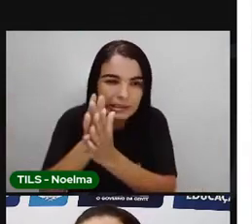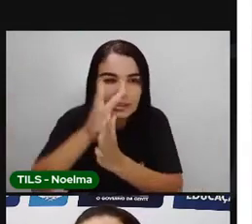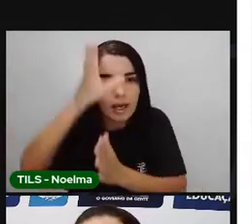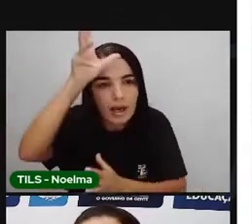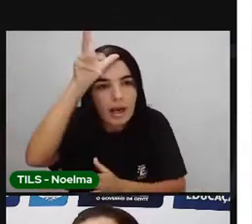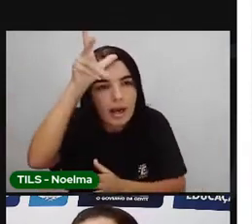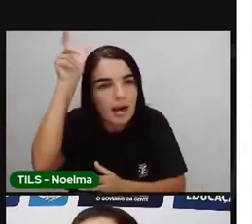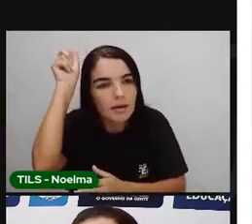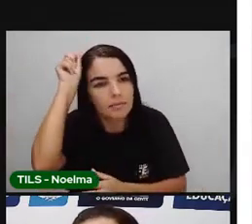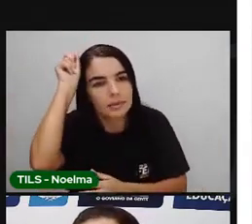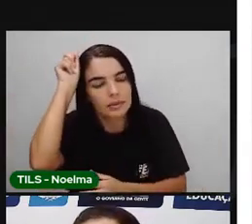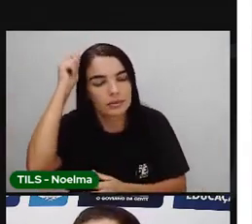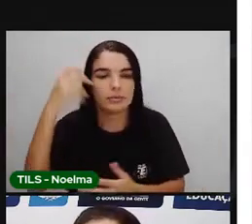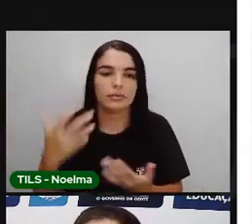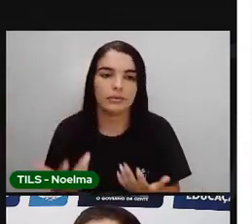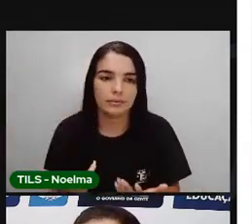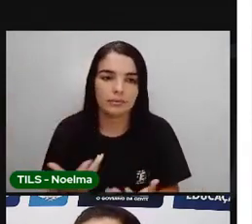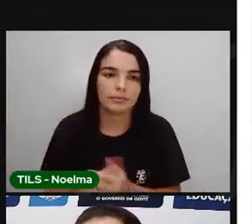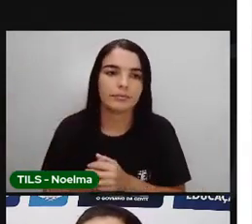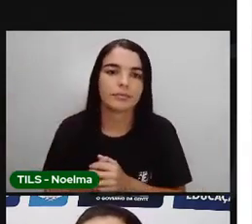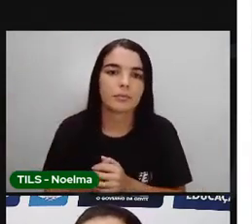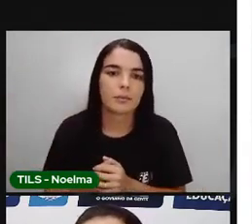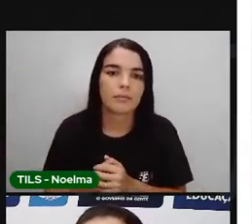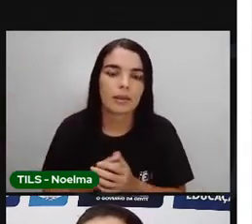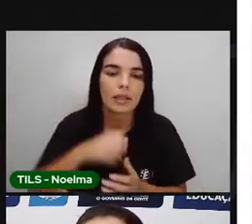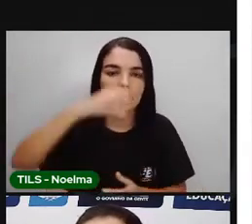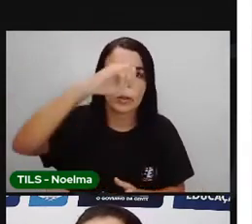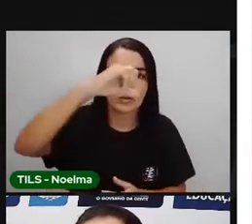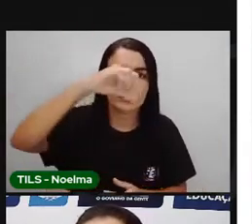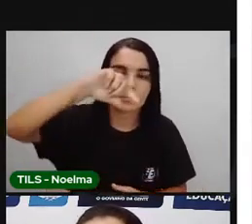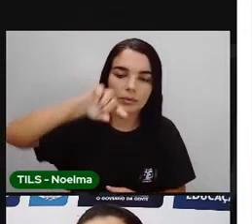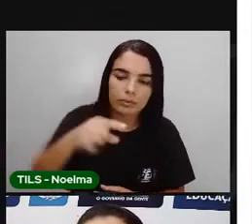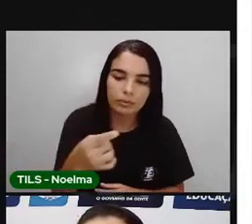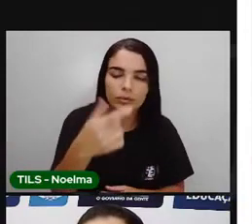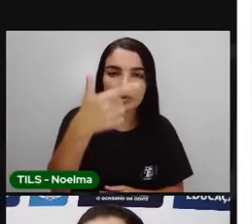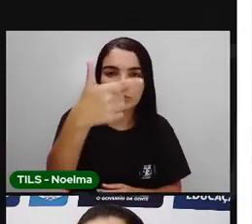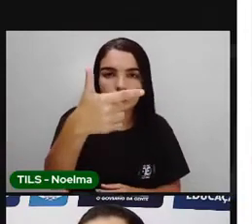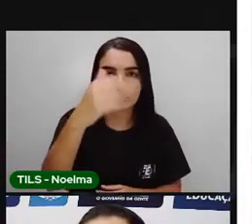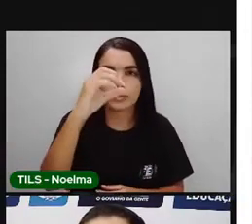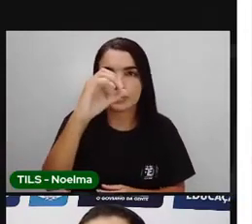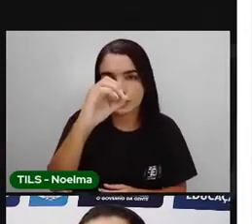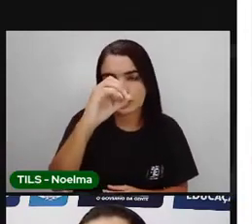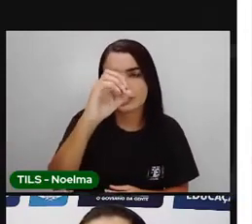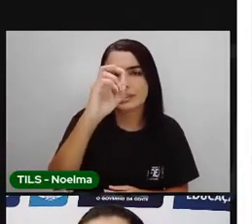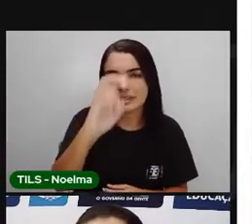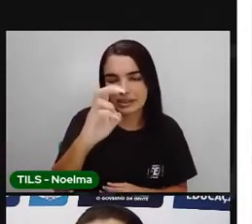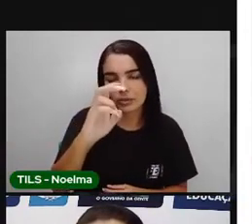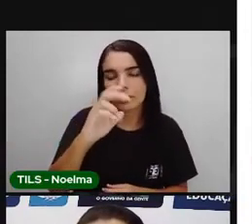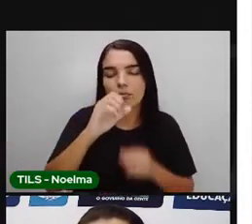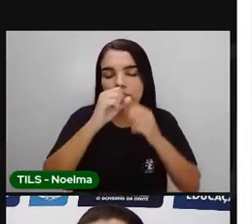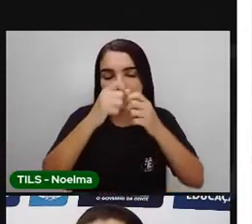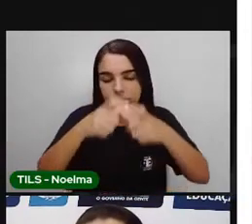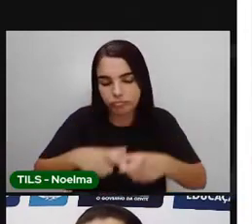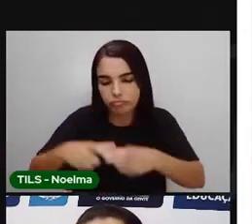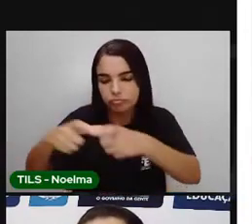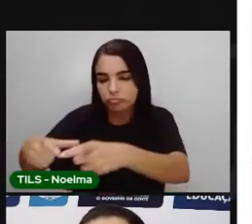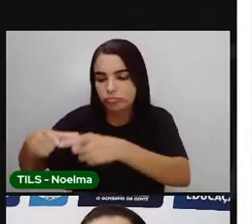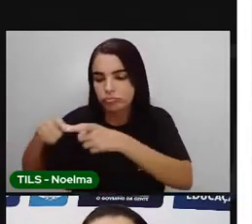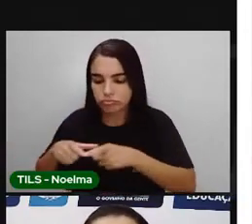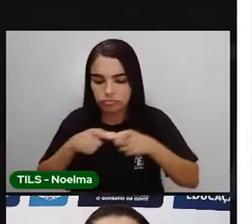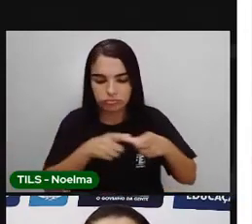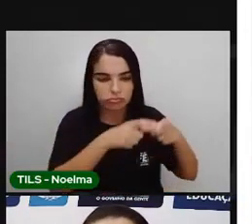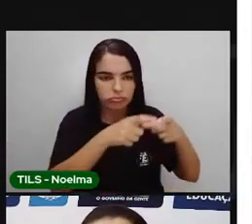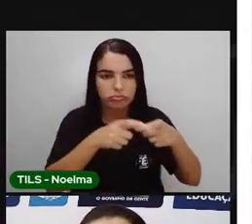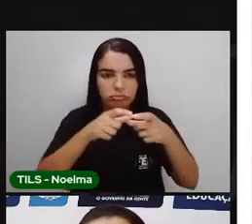9.205 quilômetros quadrados de área desmatada. Então, de 2018 a 2020, foi onde houve no Brasil, contando a